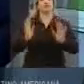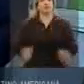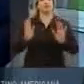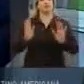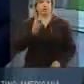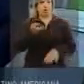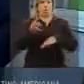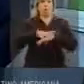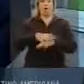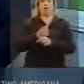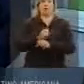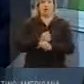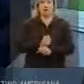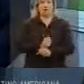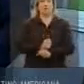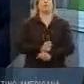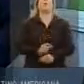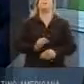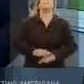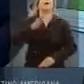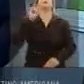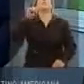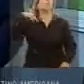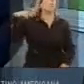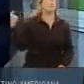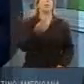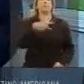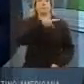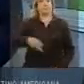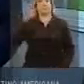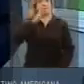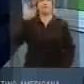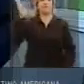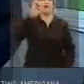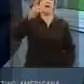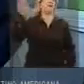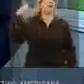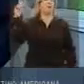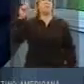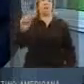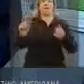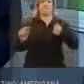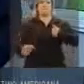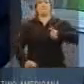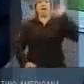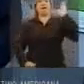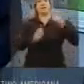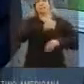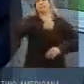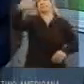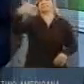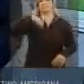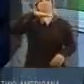mandato, mais do que todos os presidentes do Brasil visitaram, sabe, toda a estrada do Brasil, o continente